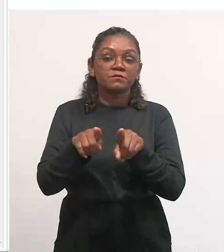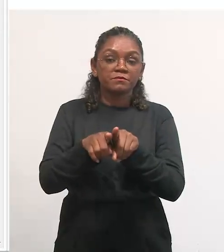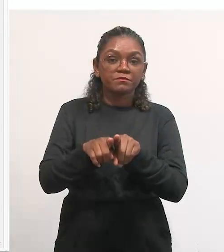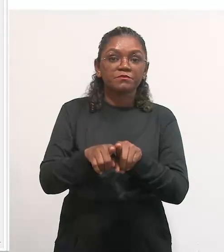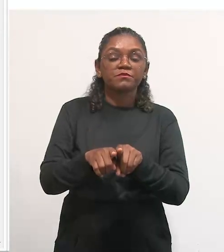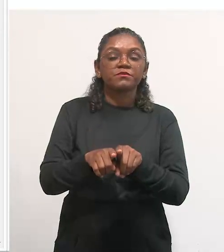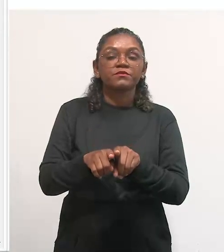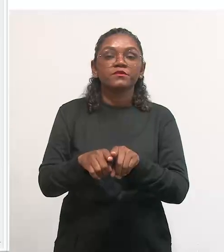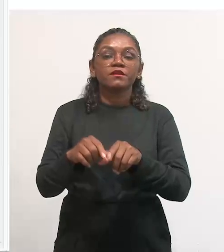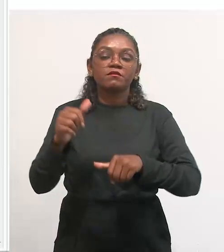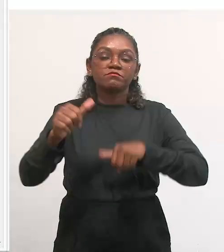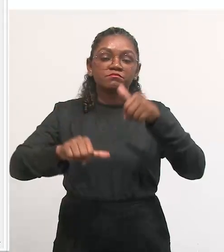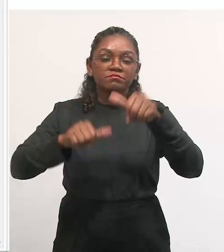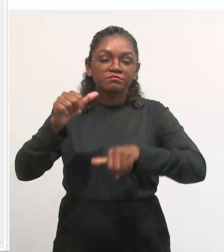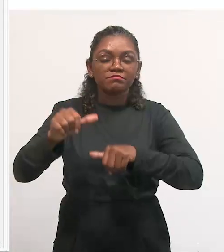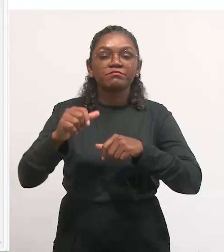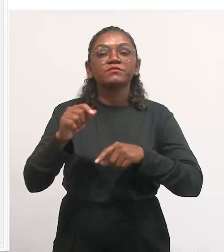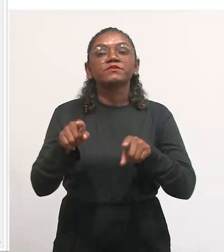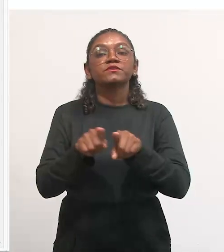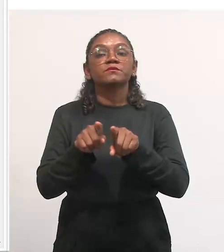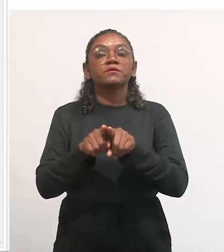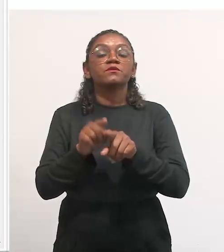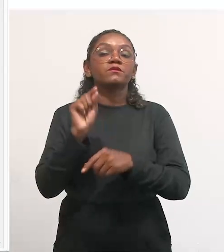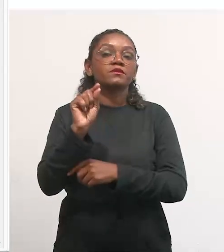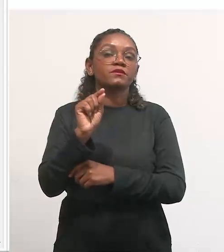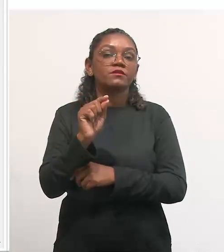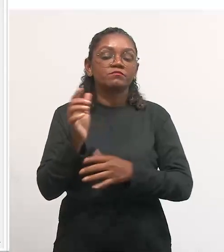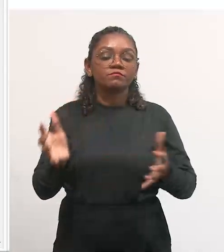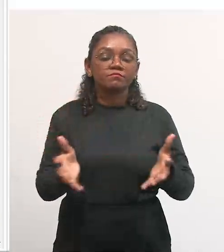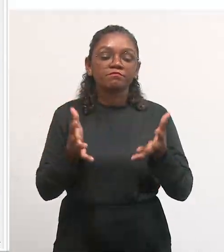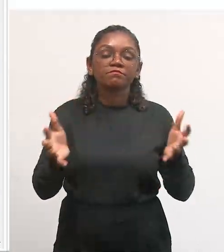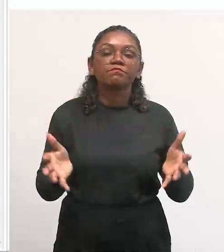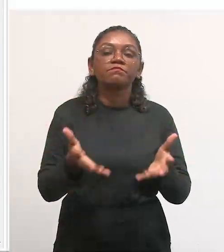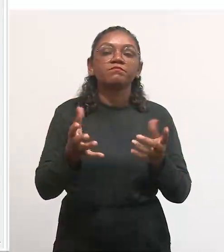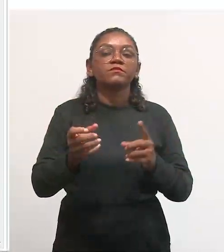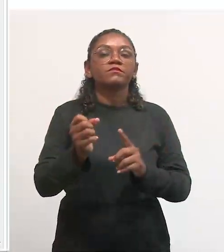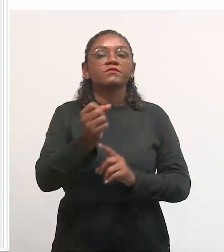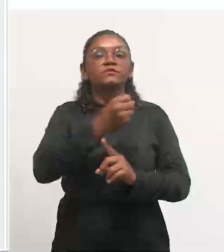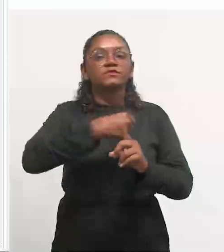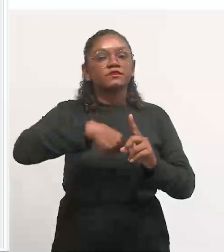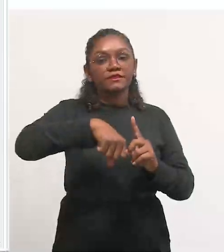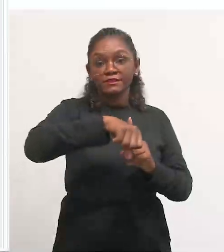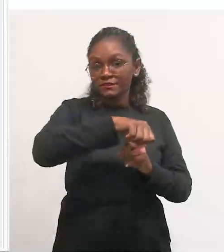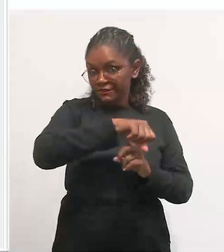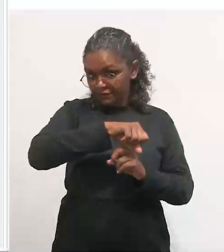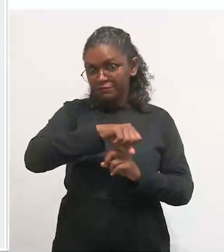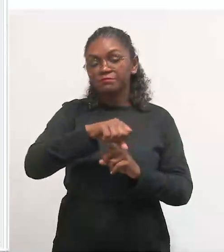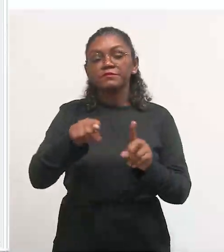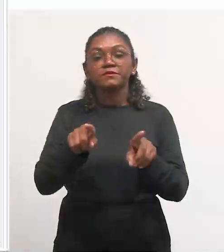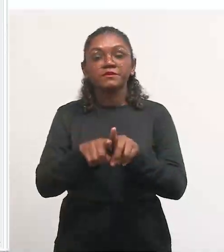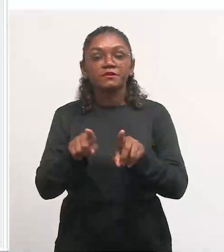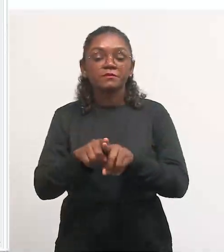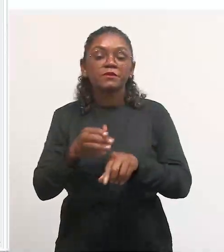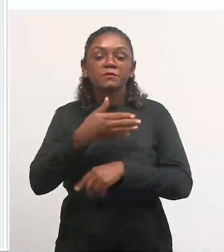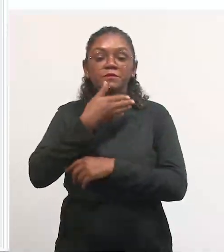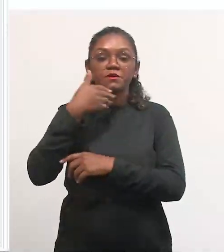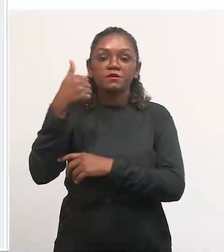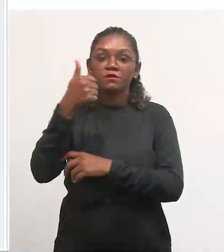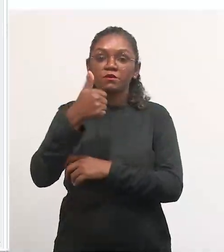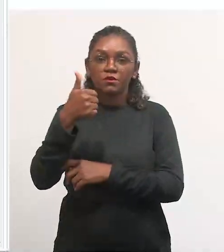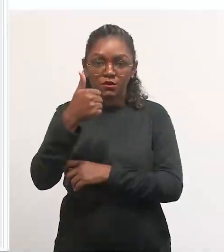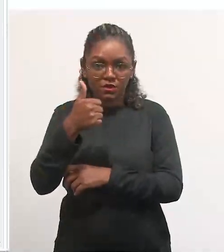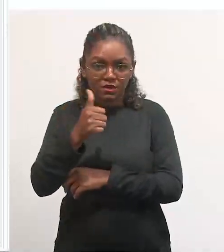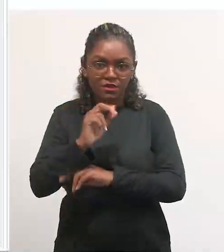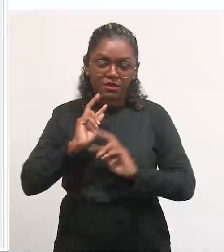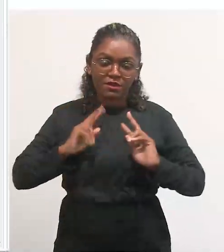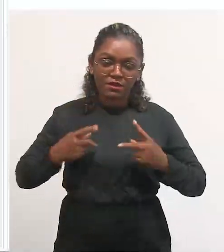e para a cidadania. E ele tem que aprimorar a formação humana. Então, percebam que aqui, olha, não são